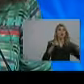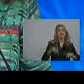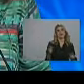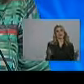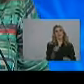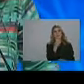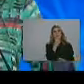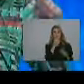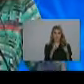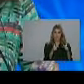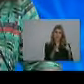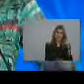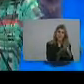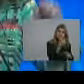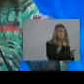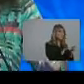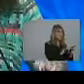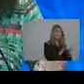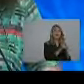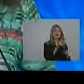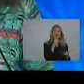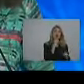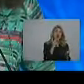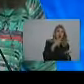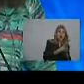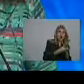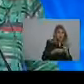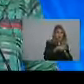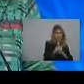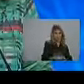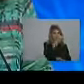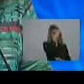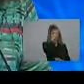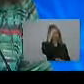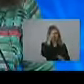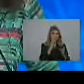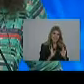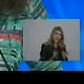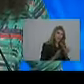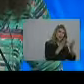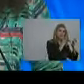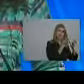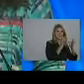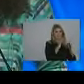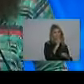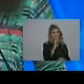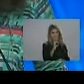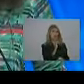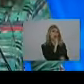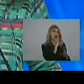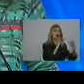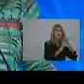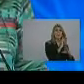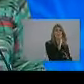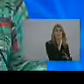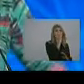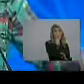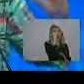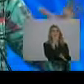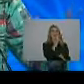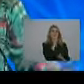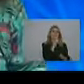ser realizadas, inclusive pelo poder de compra da Prefeitura na tecnologia de informação e comunicação, por exemplo, para abastecer